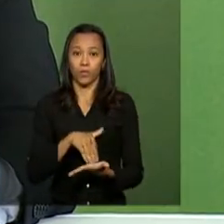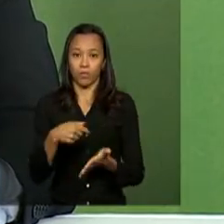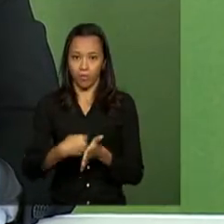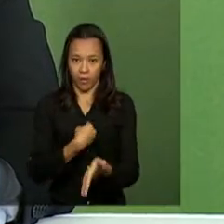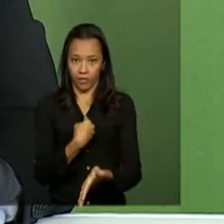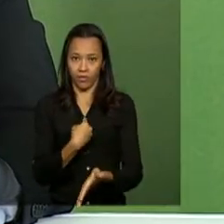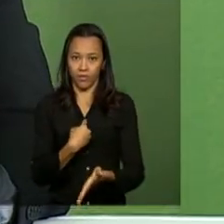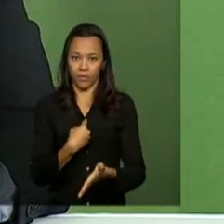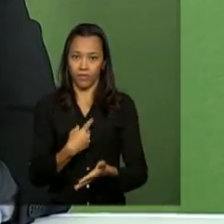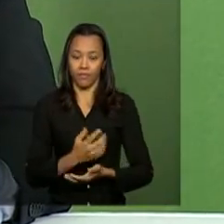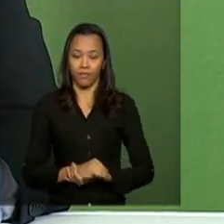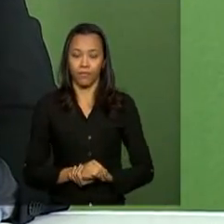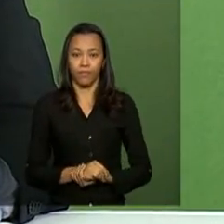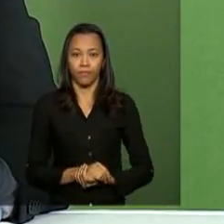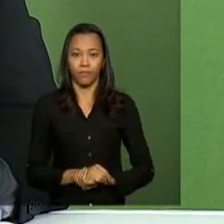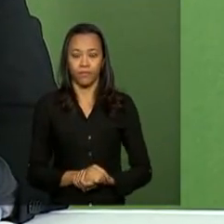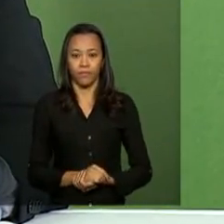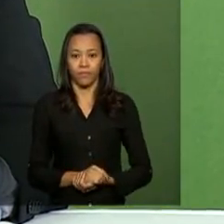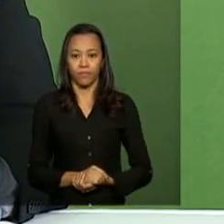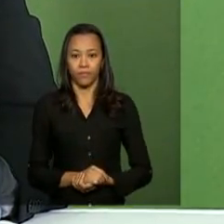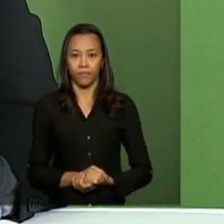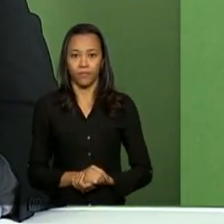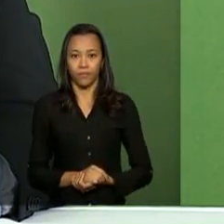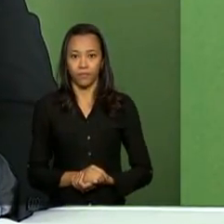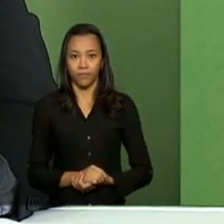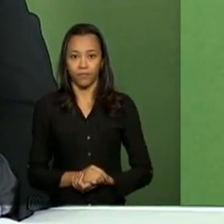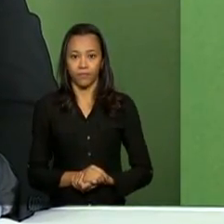ter direito é